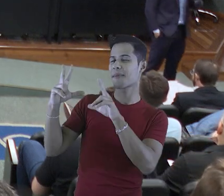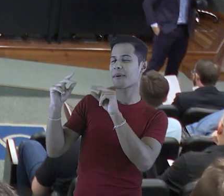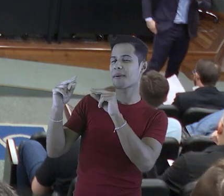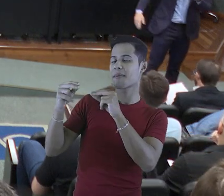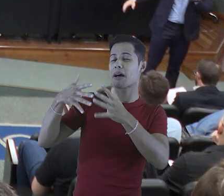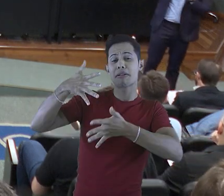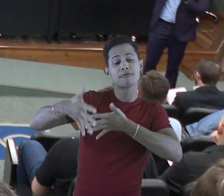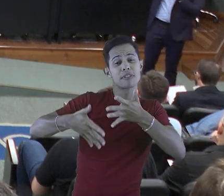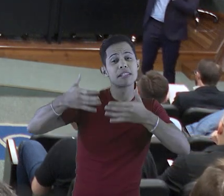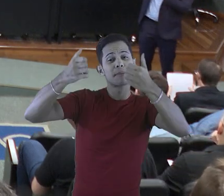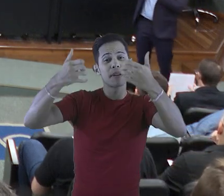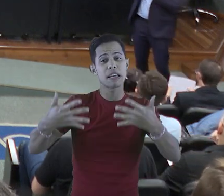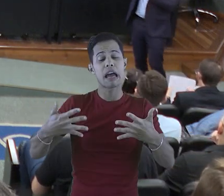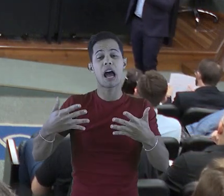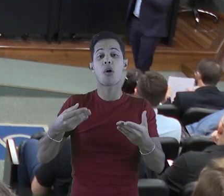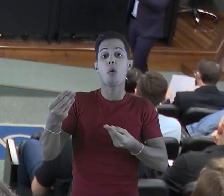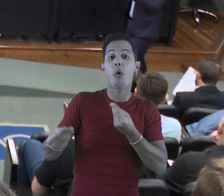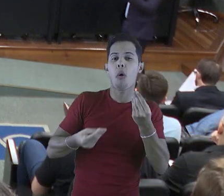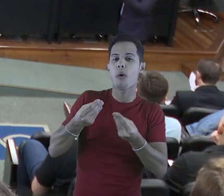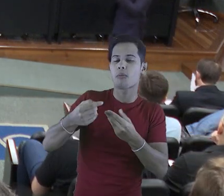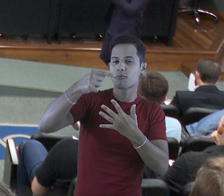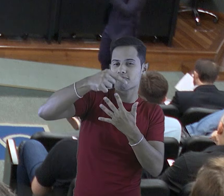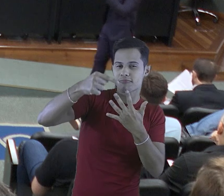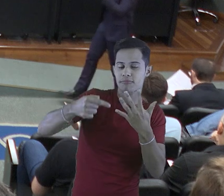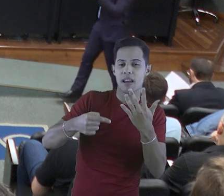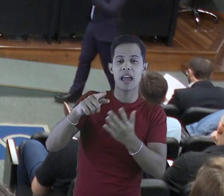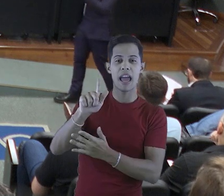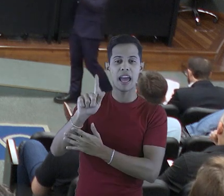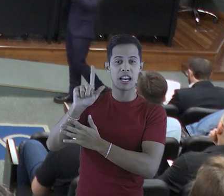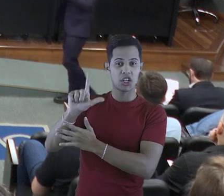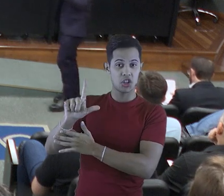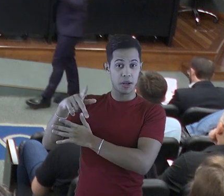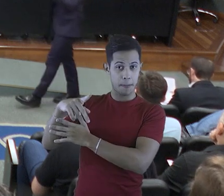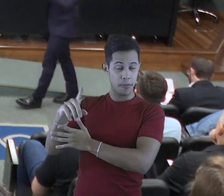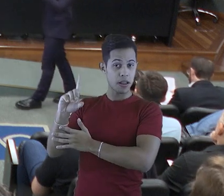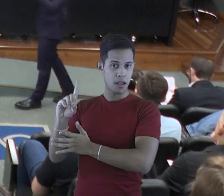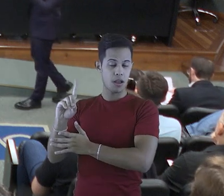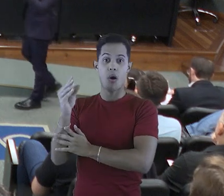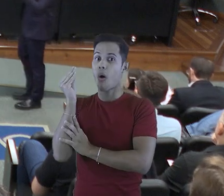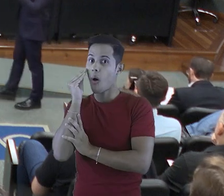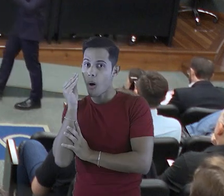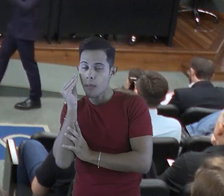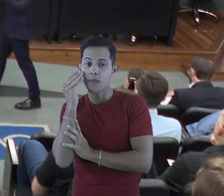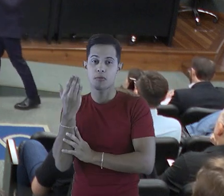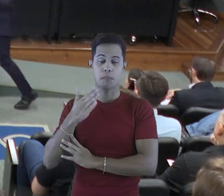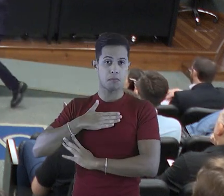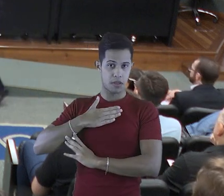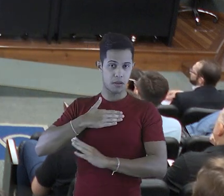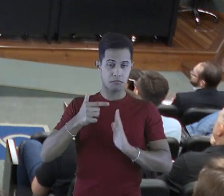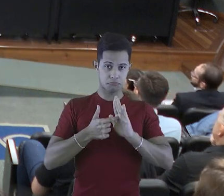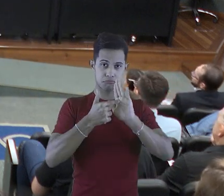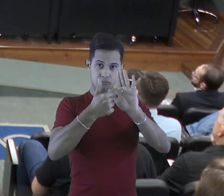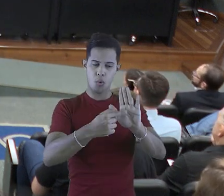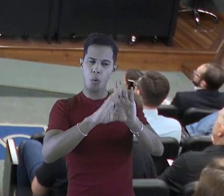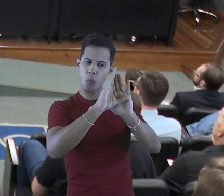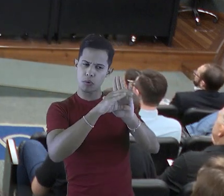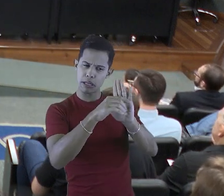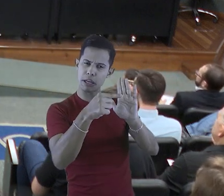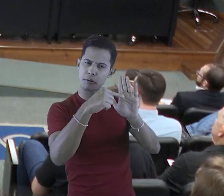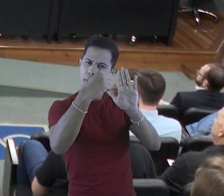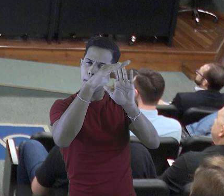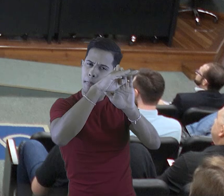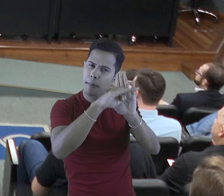proteção de dados. É claro que, durante a minha apresentação, muitos conceitos vão ser passados, porque é importante que vocês saibam